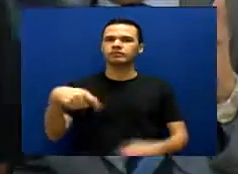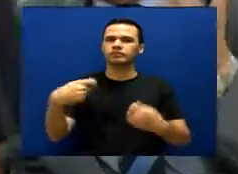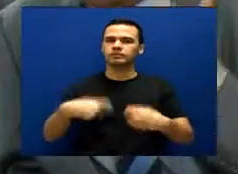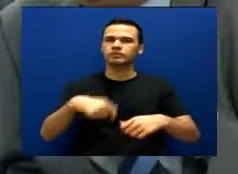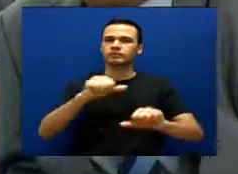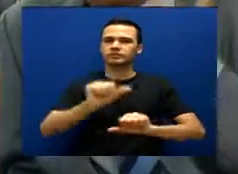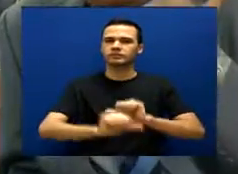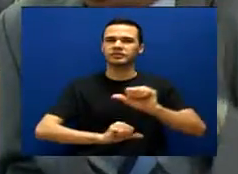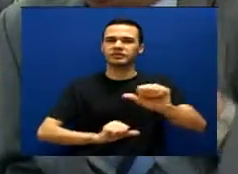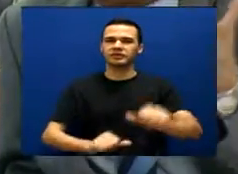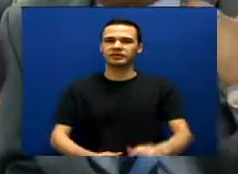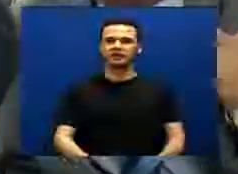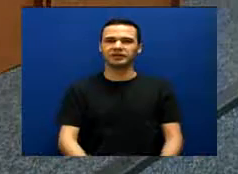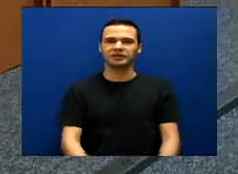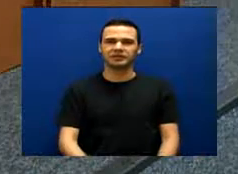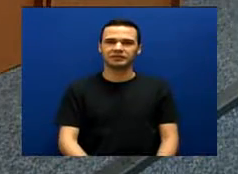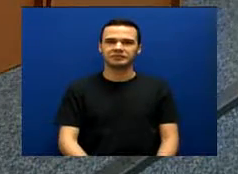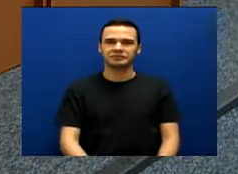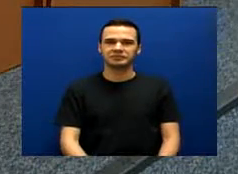aí, é verdade mesmo.